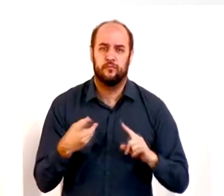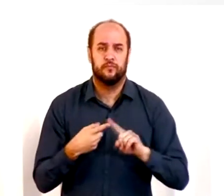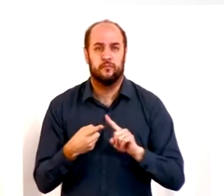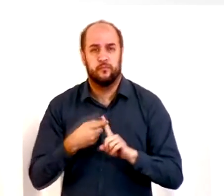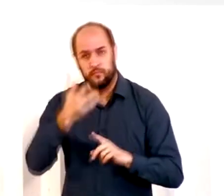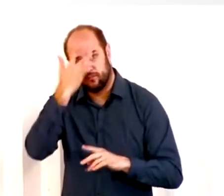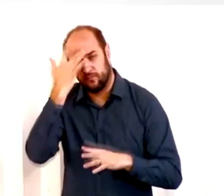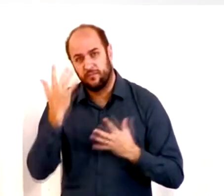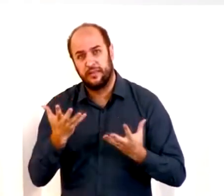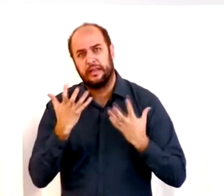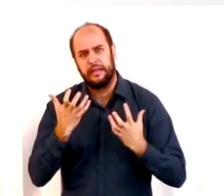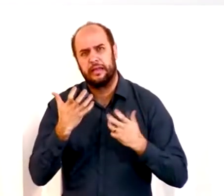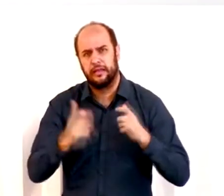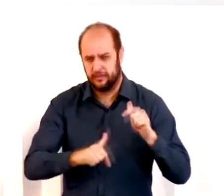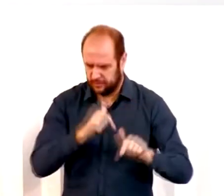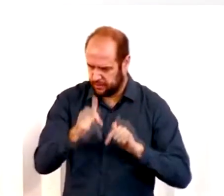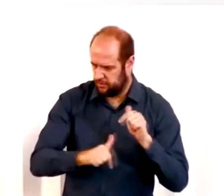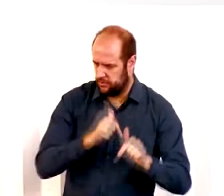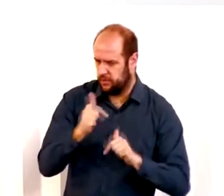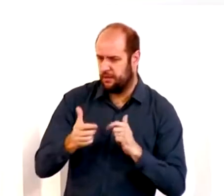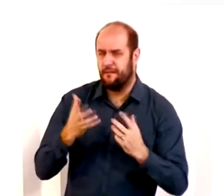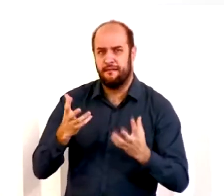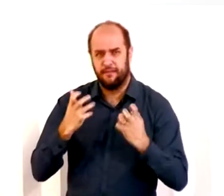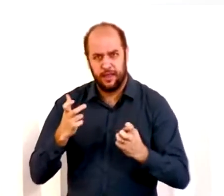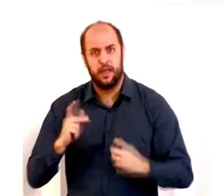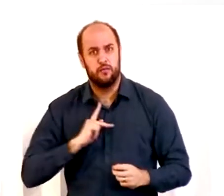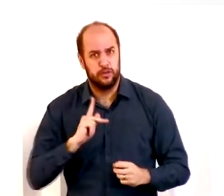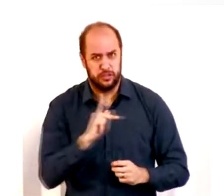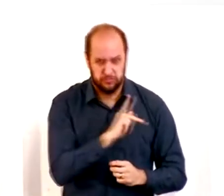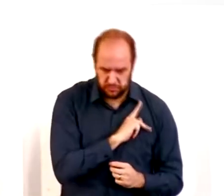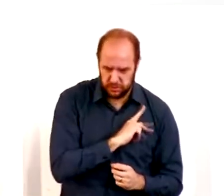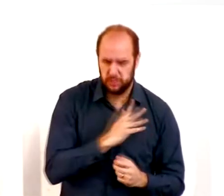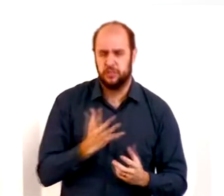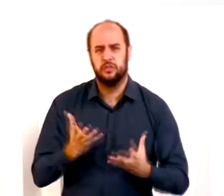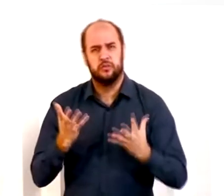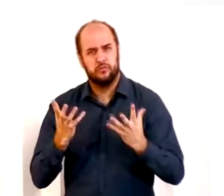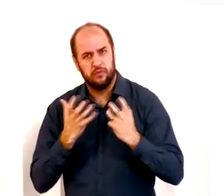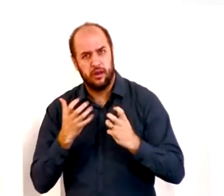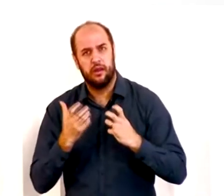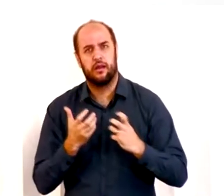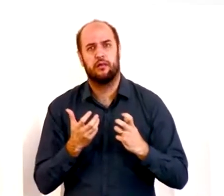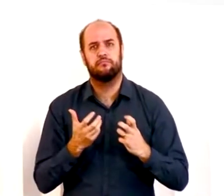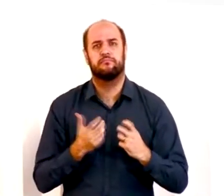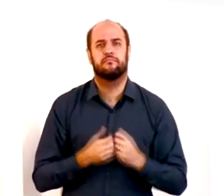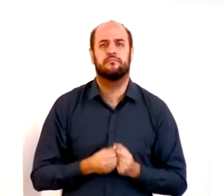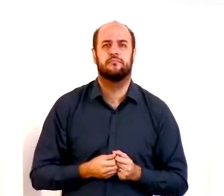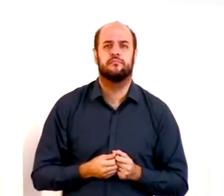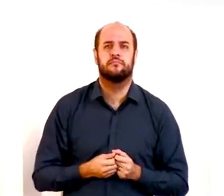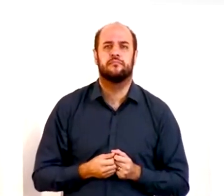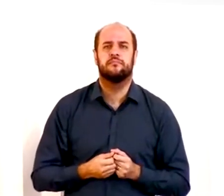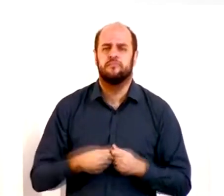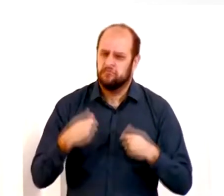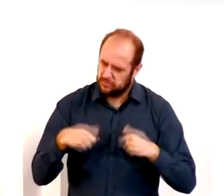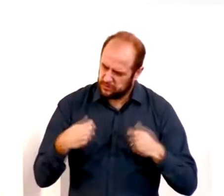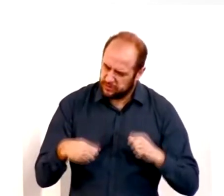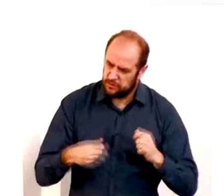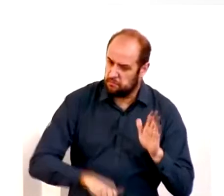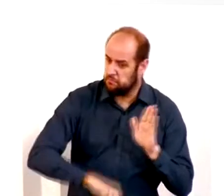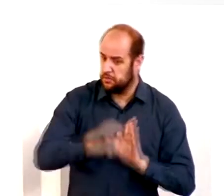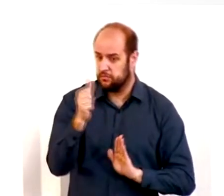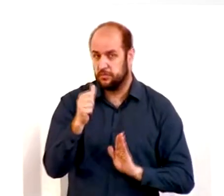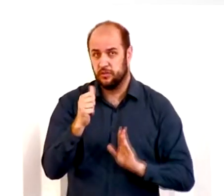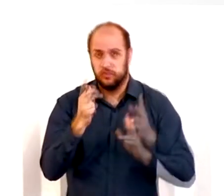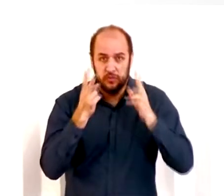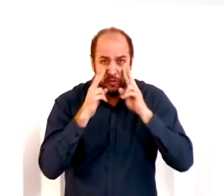queira o episcopado, o presbiterato, o ancianismo tenha. Testemunho pessoal, tem que ter,